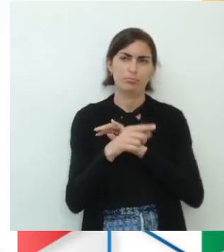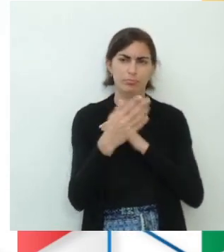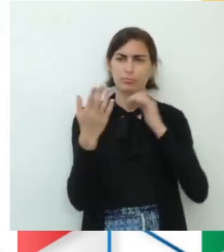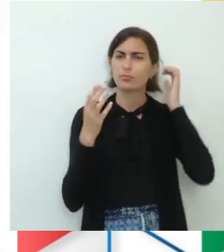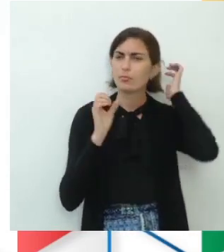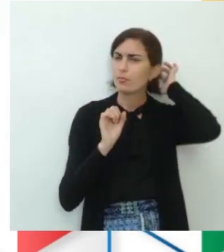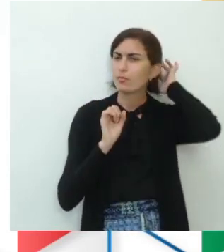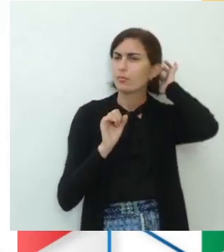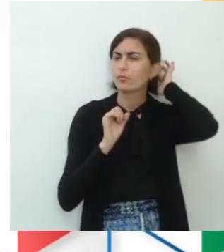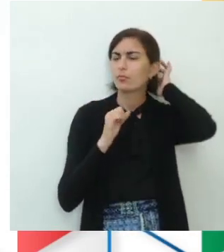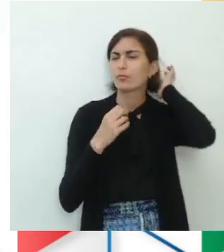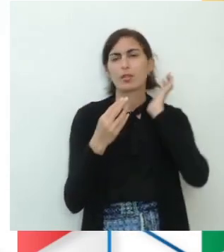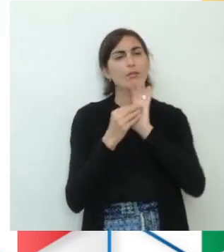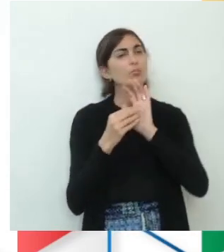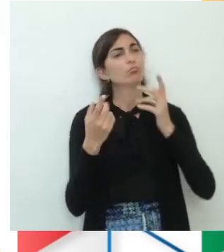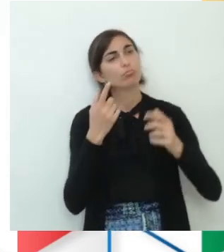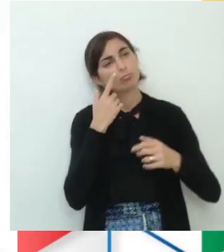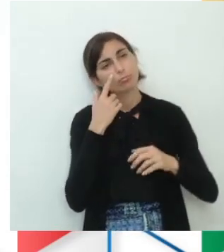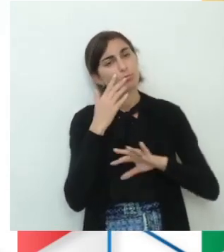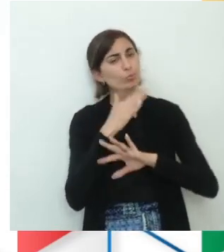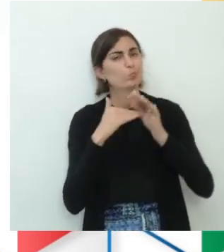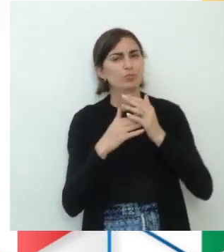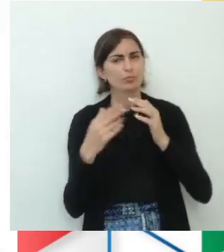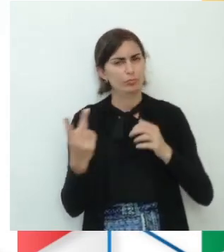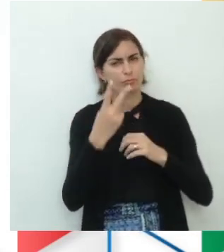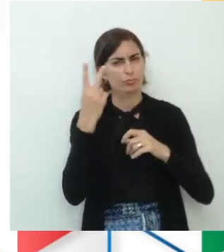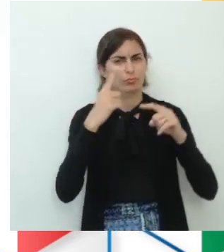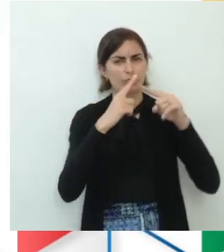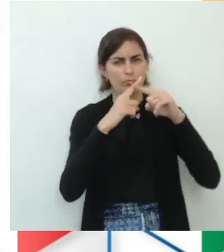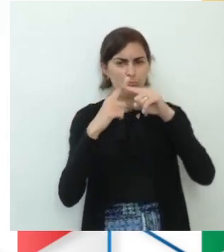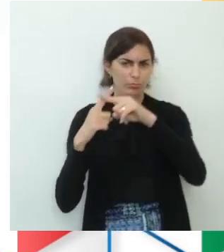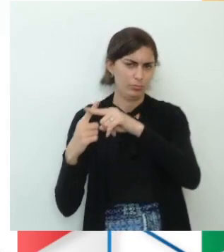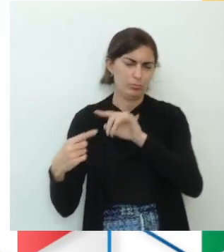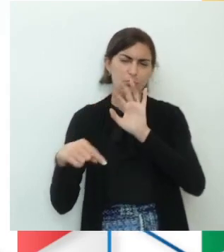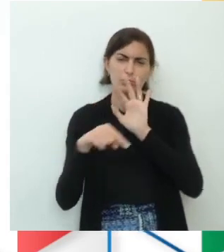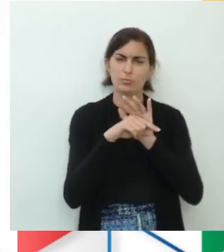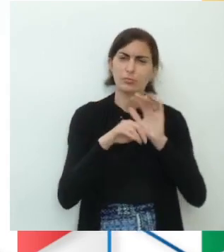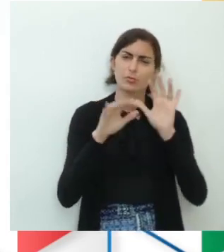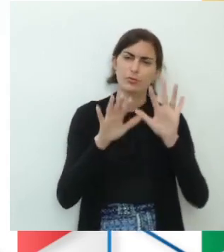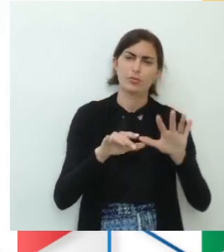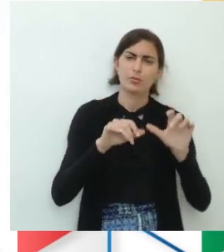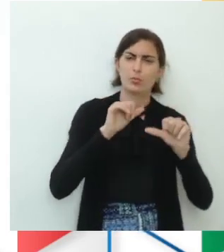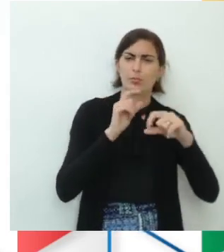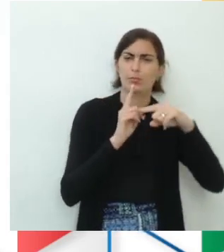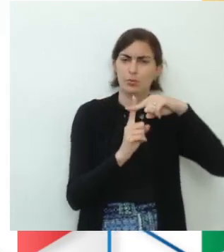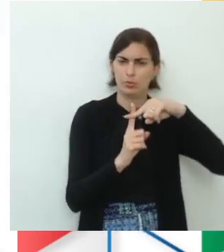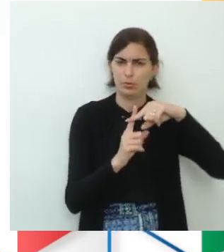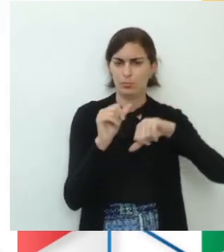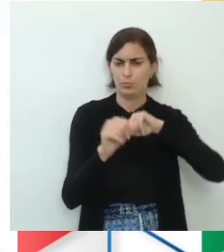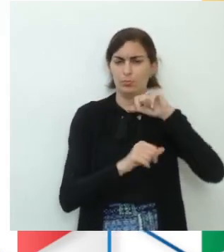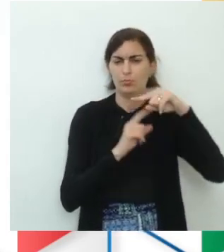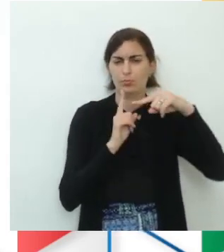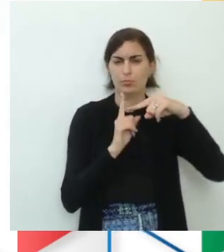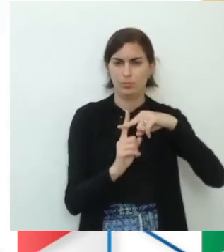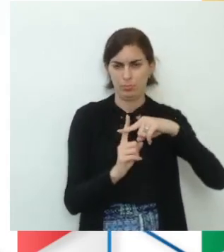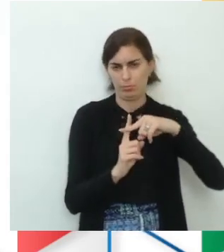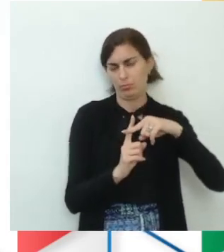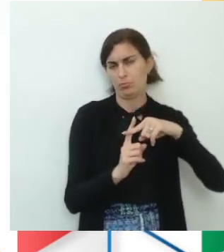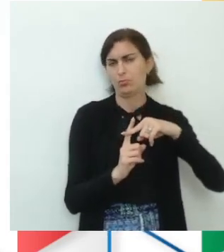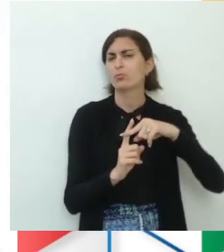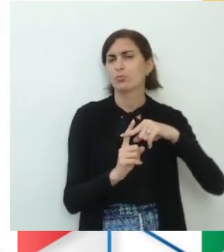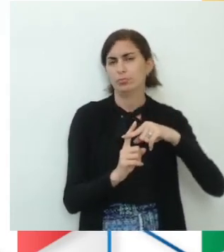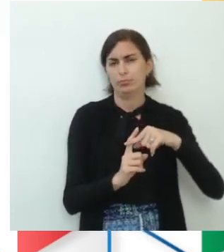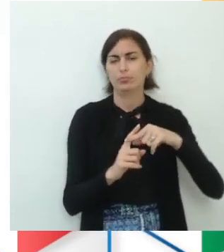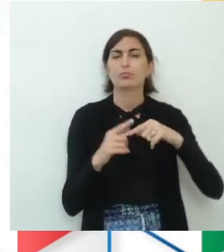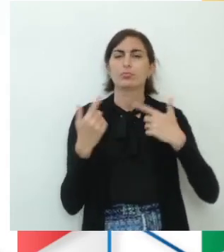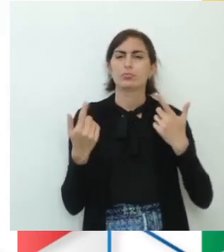Você poderia colocar lá, olha, todos os valores de x que eram negativos ficaram positivos, ou seja, ficaram